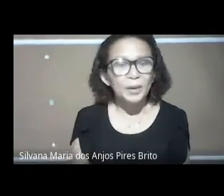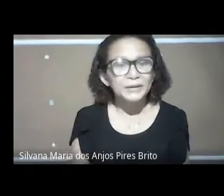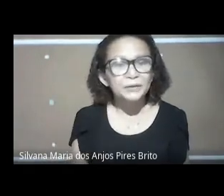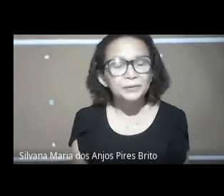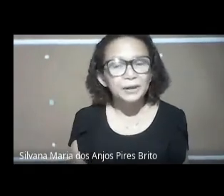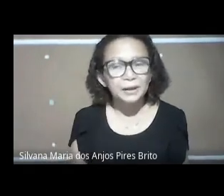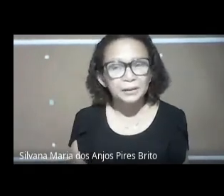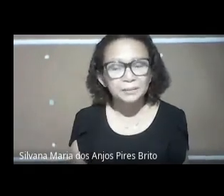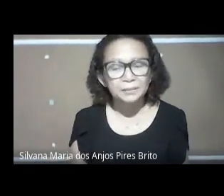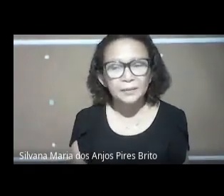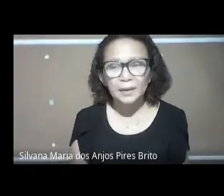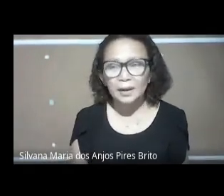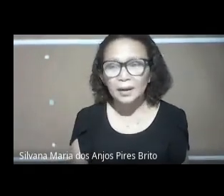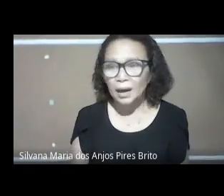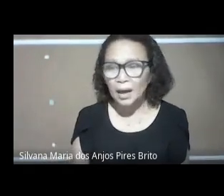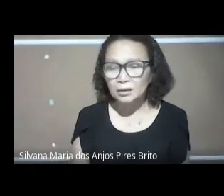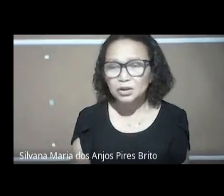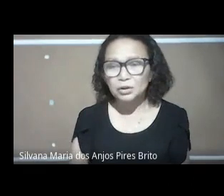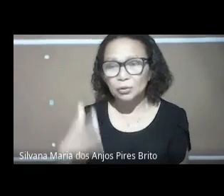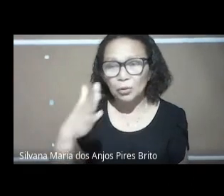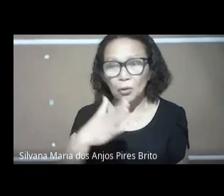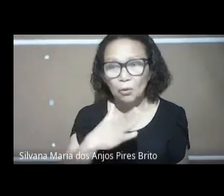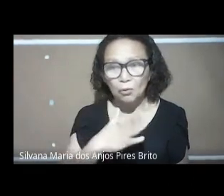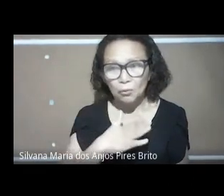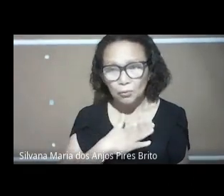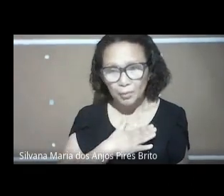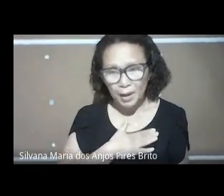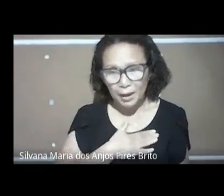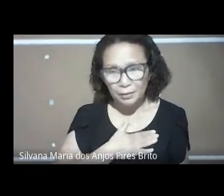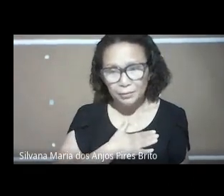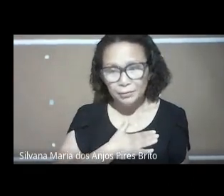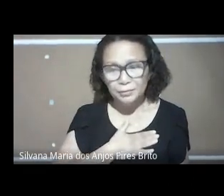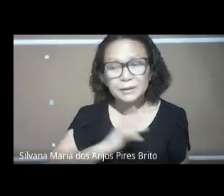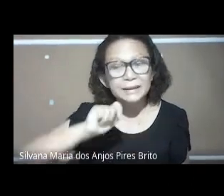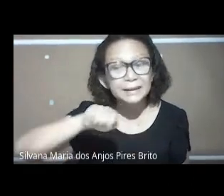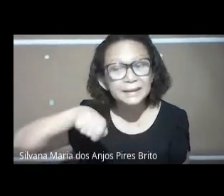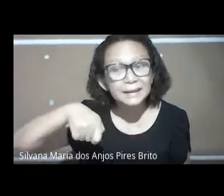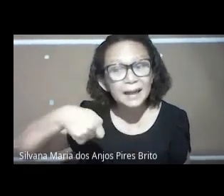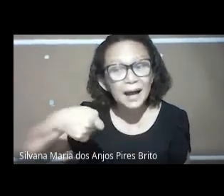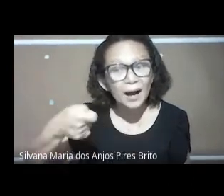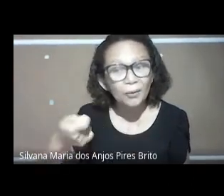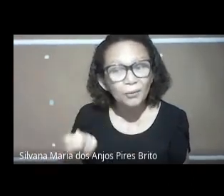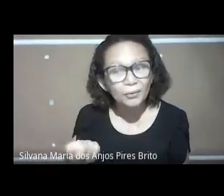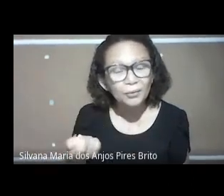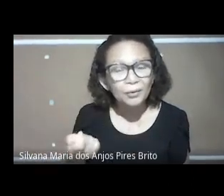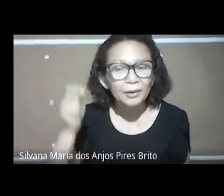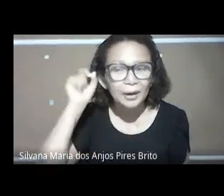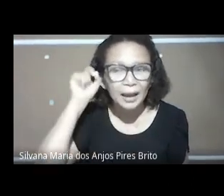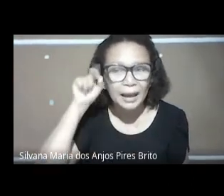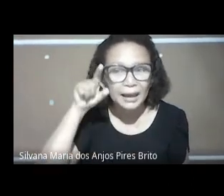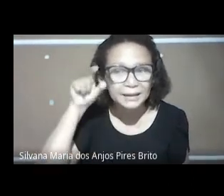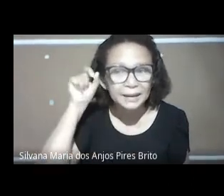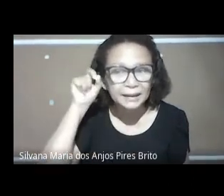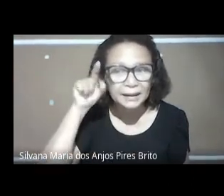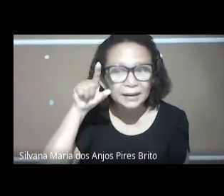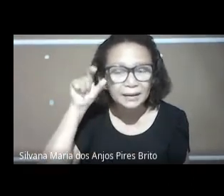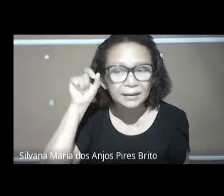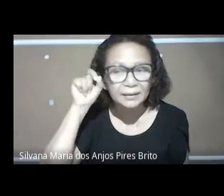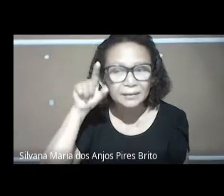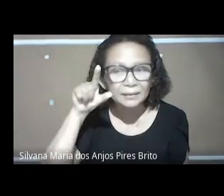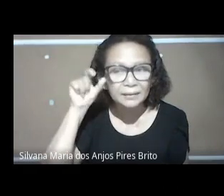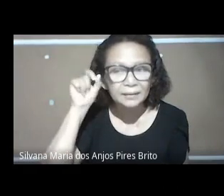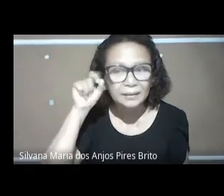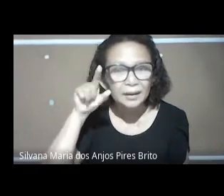Meu nome é Silvana. Aí eu digo, o meu sinal é esse